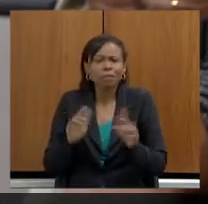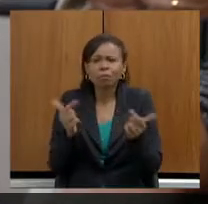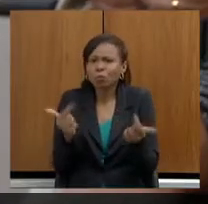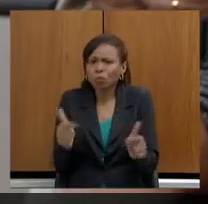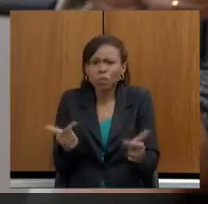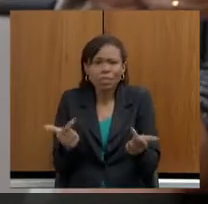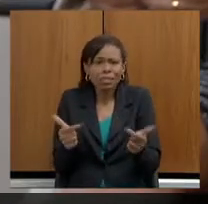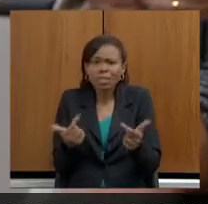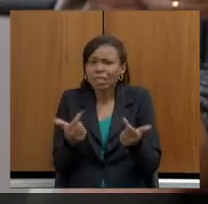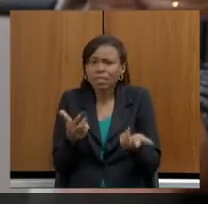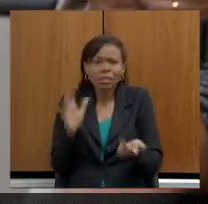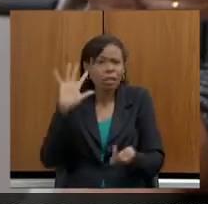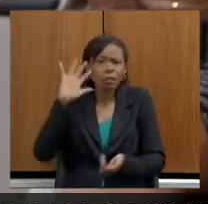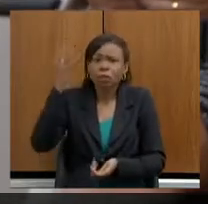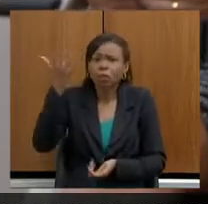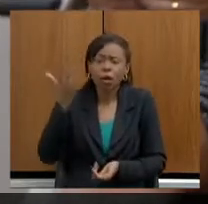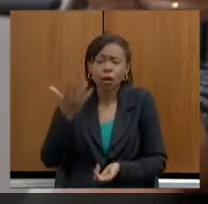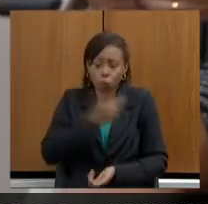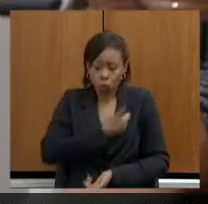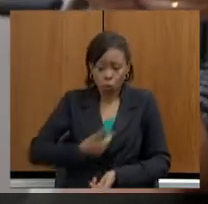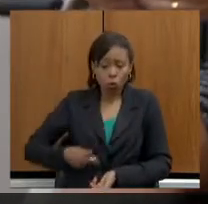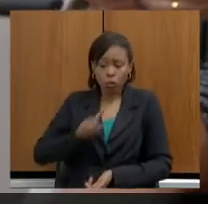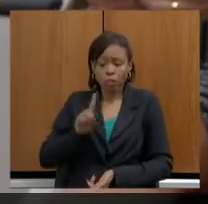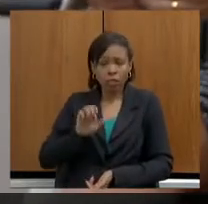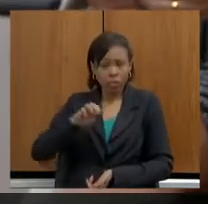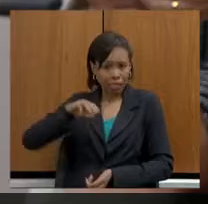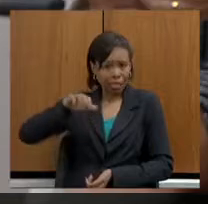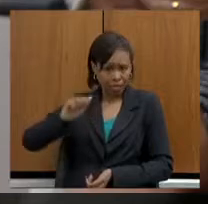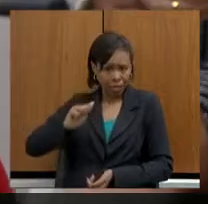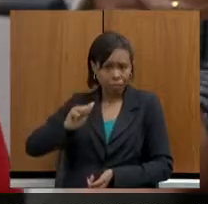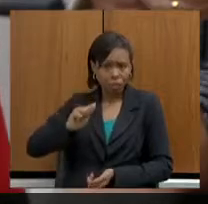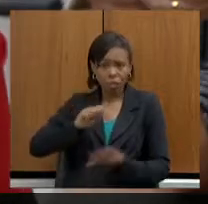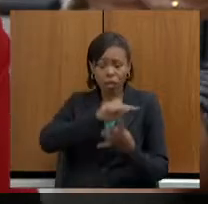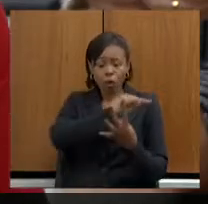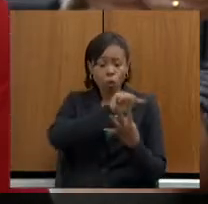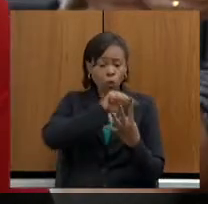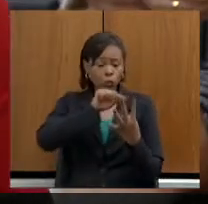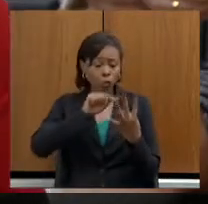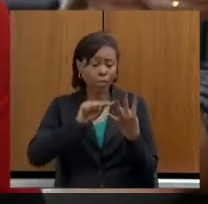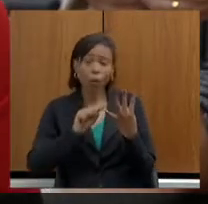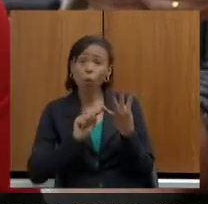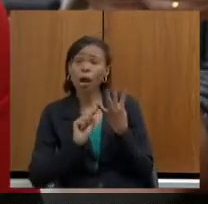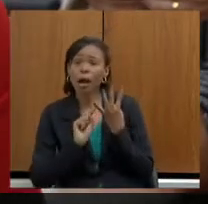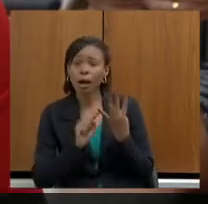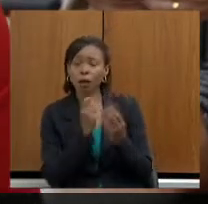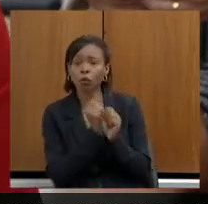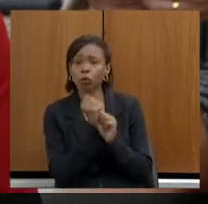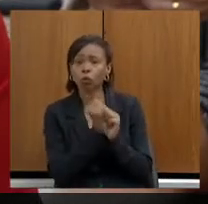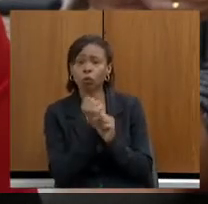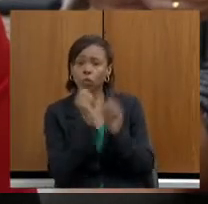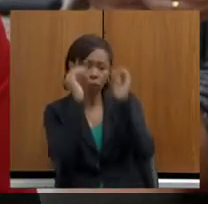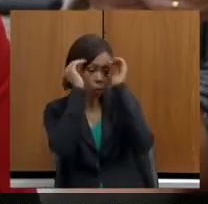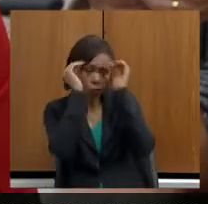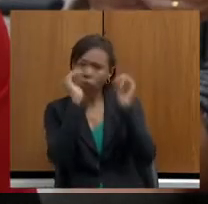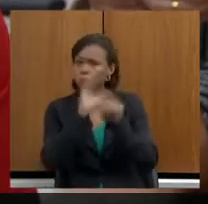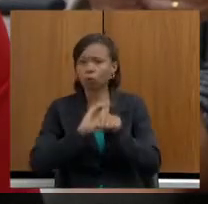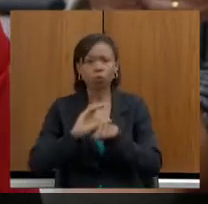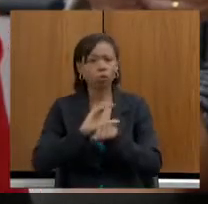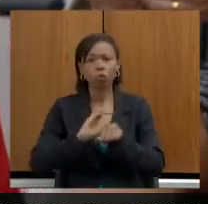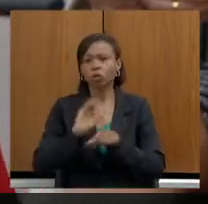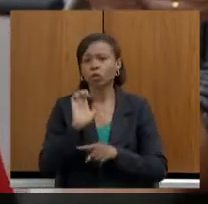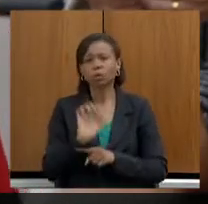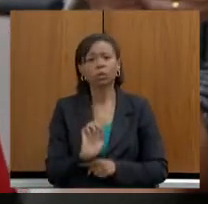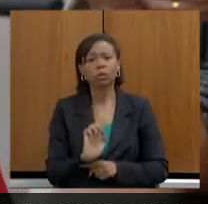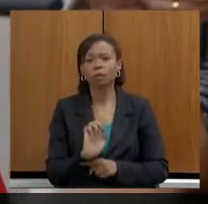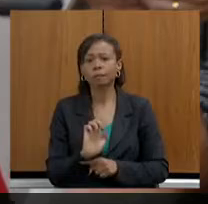governo Zema vai fechar o ano de quatro anos sem cumprir a constituição do estado sem dizer